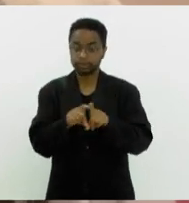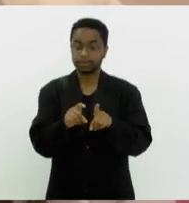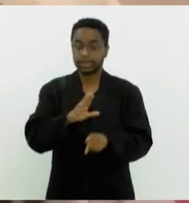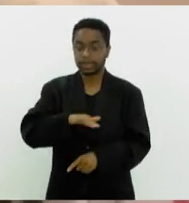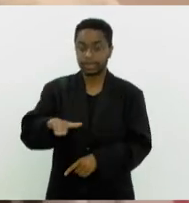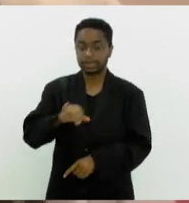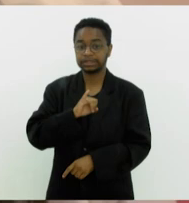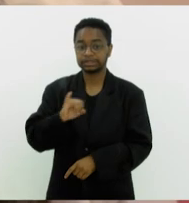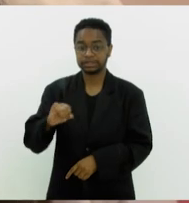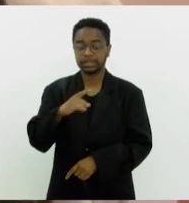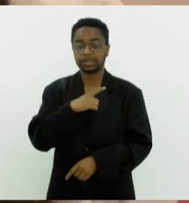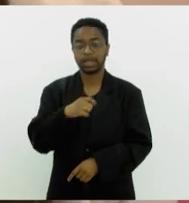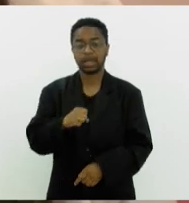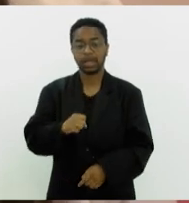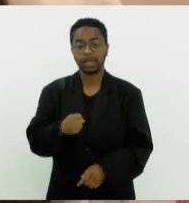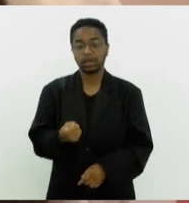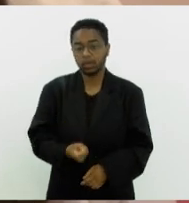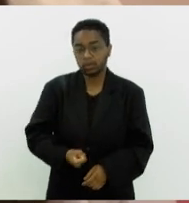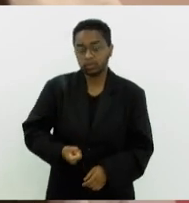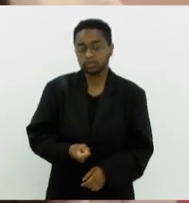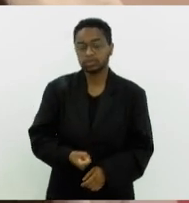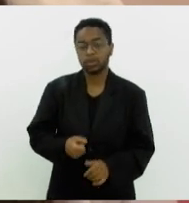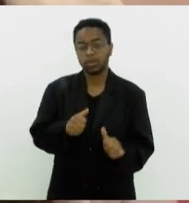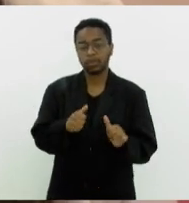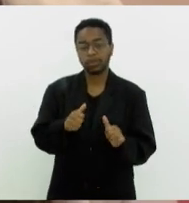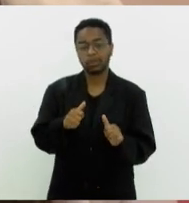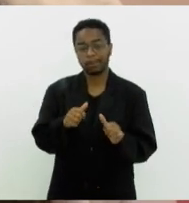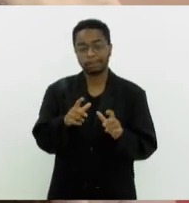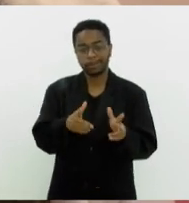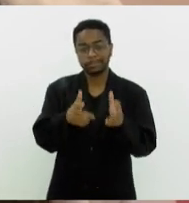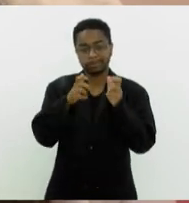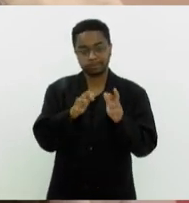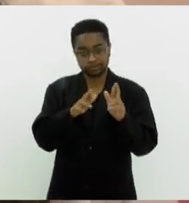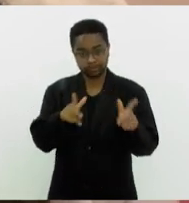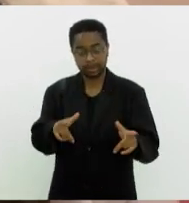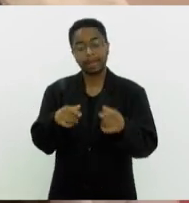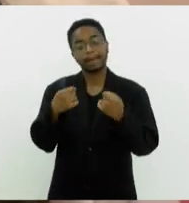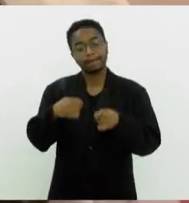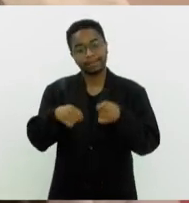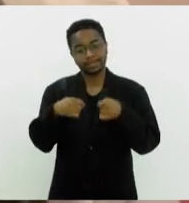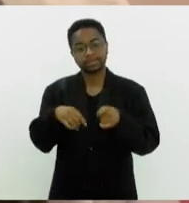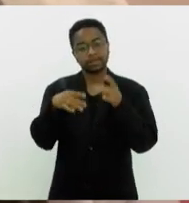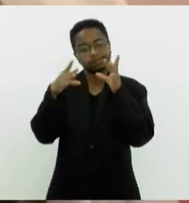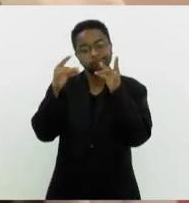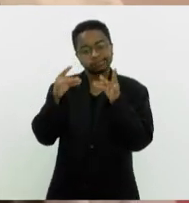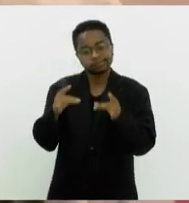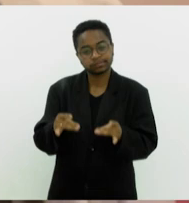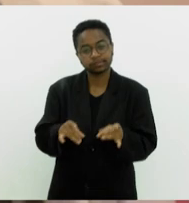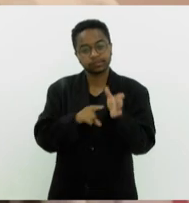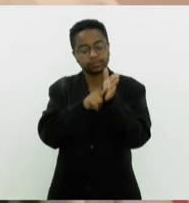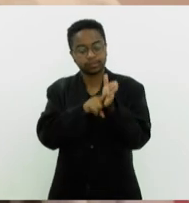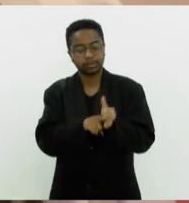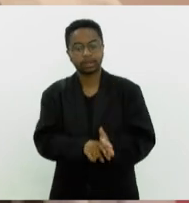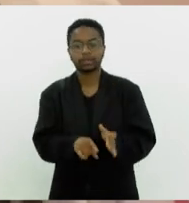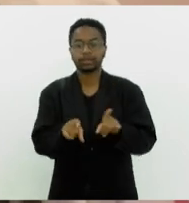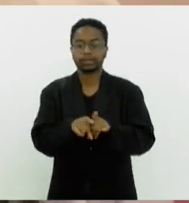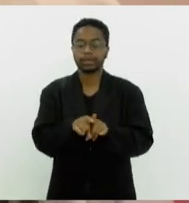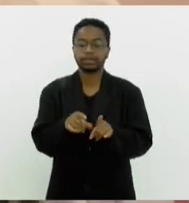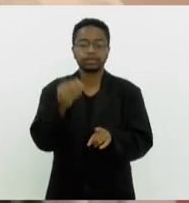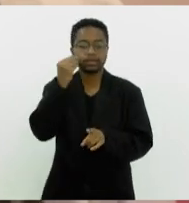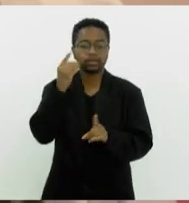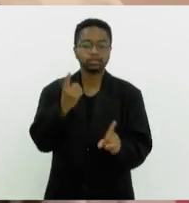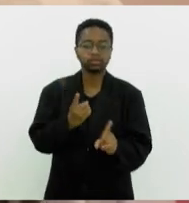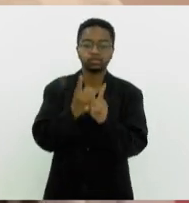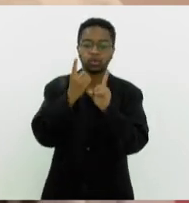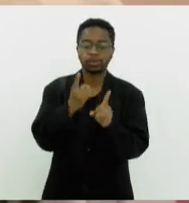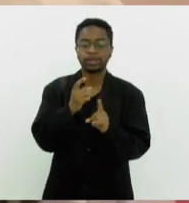têm ultrassom alterado na gestação, elas precisam ser minuciosamente investigadas para a presença de alguma